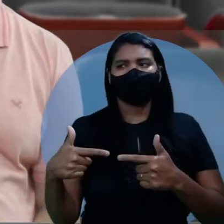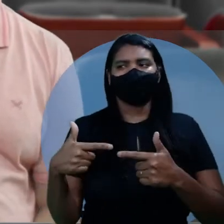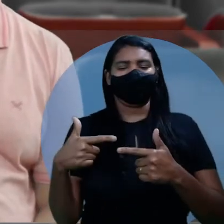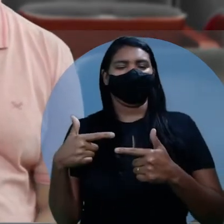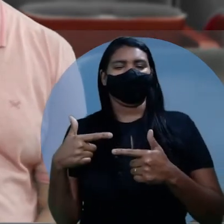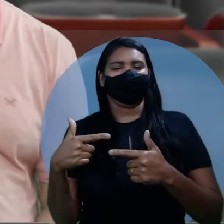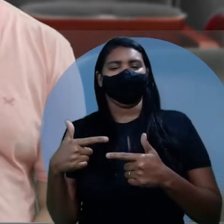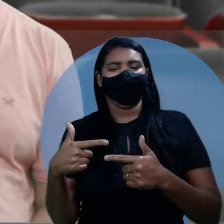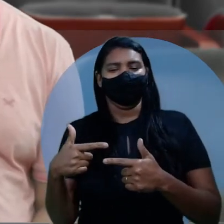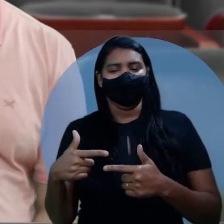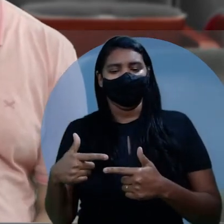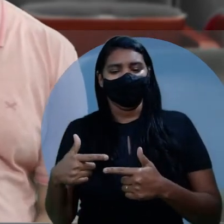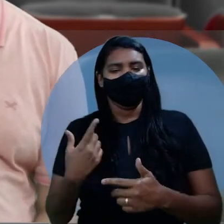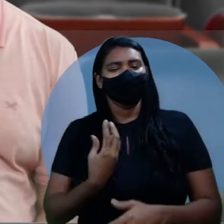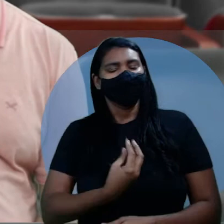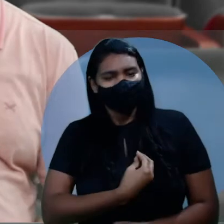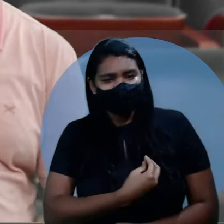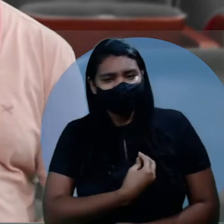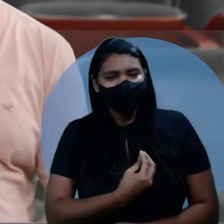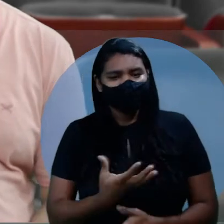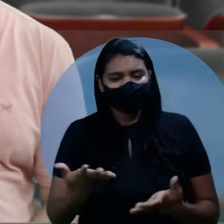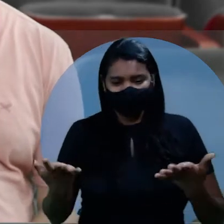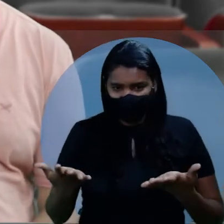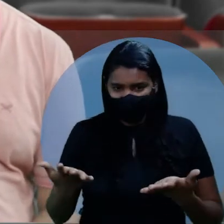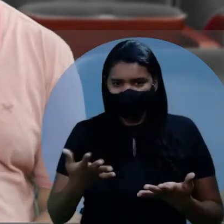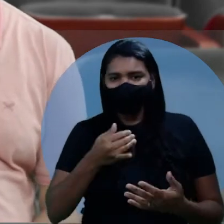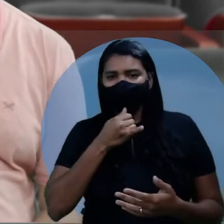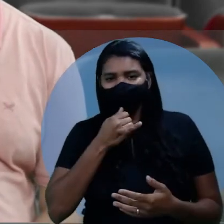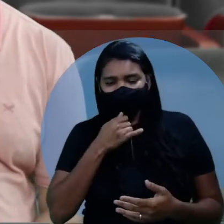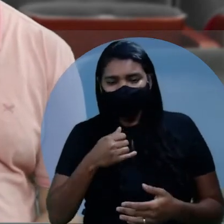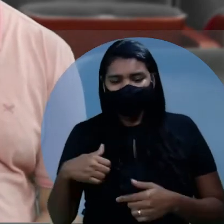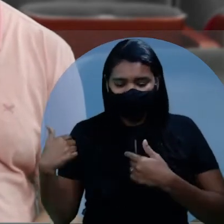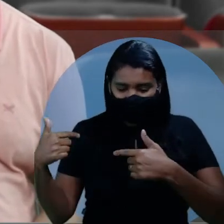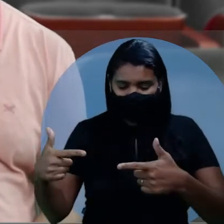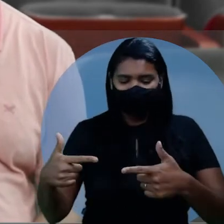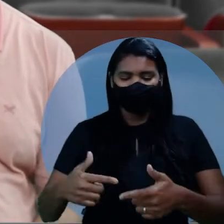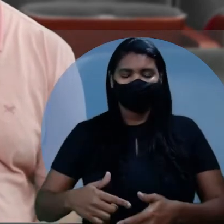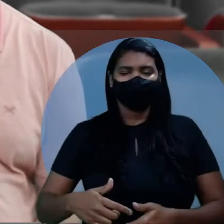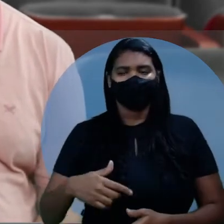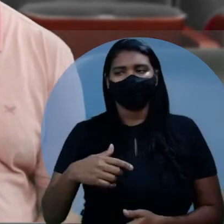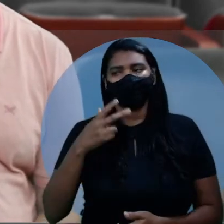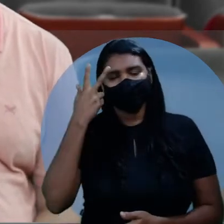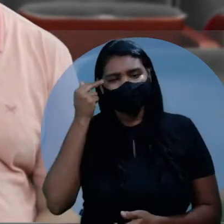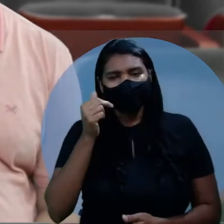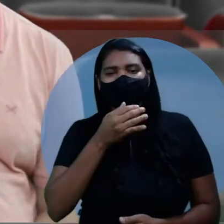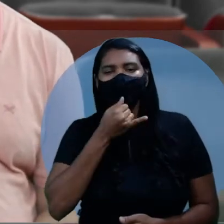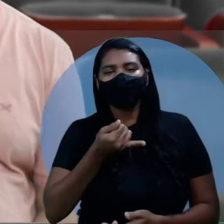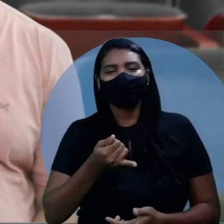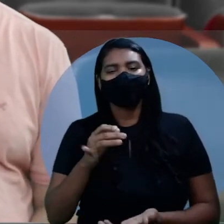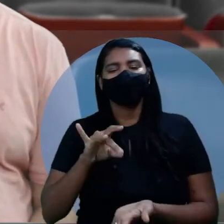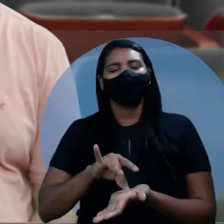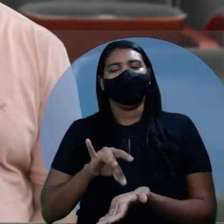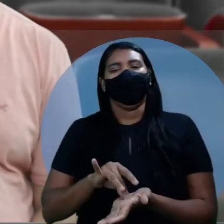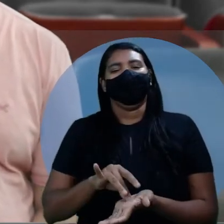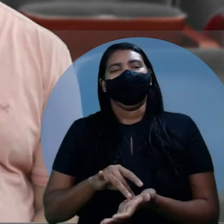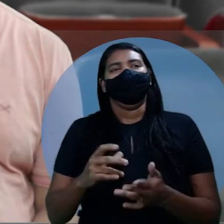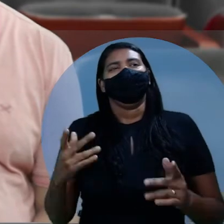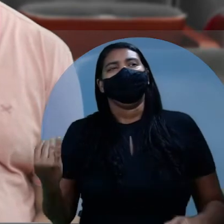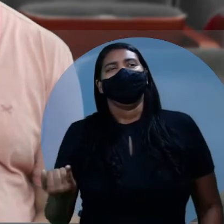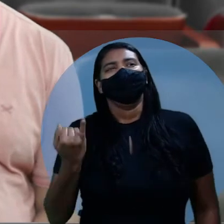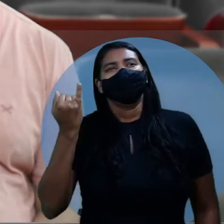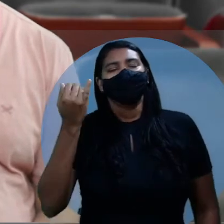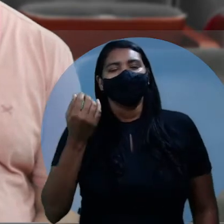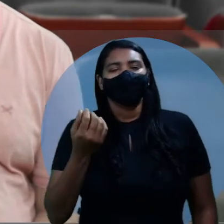do cinema. É uma luta raiz, né? De luta, de resistência. É verdade, é verdade. Uma coisa interessante